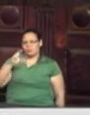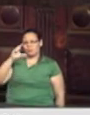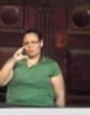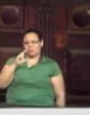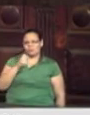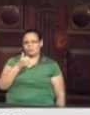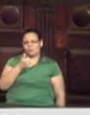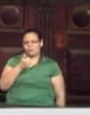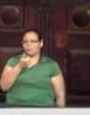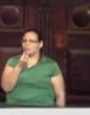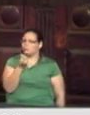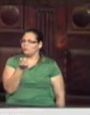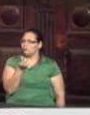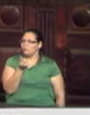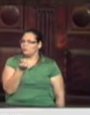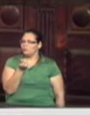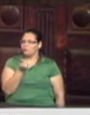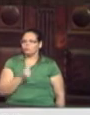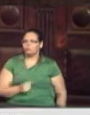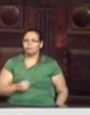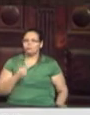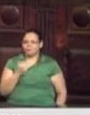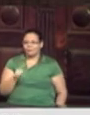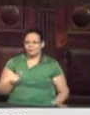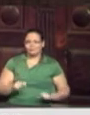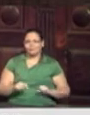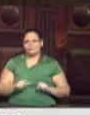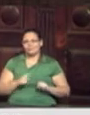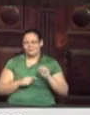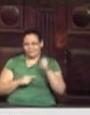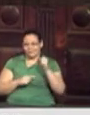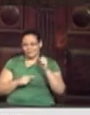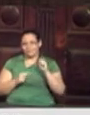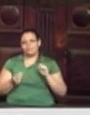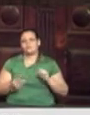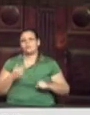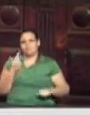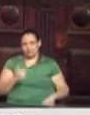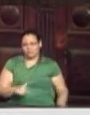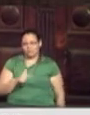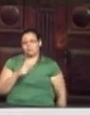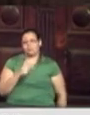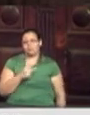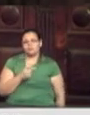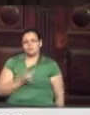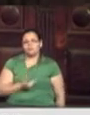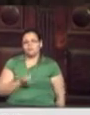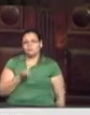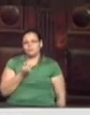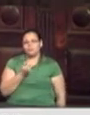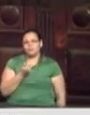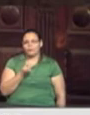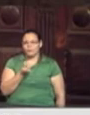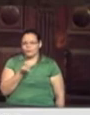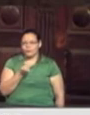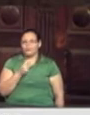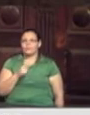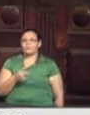de 16 em cima dos 8, para buscar aqueles 8,50 que ele já